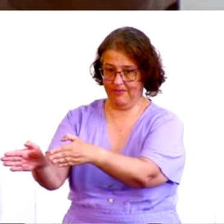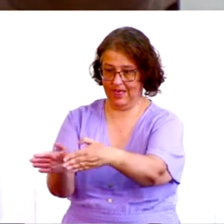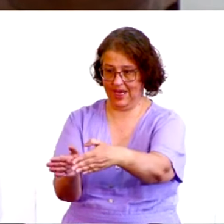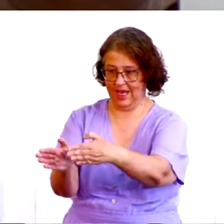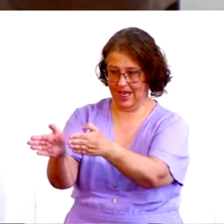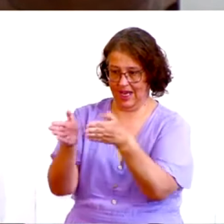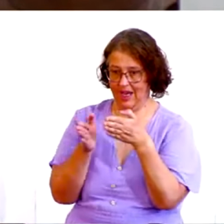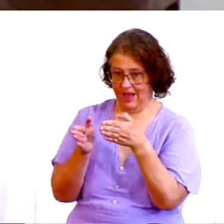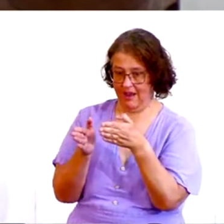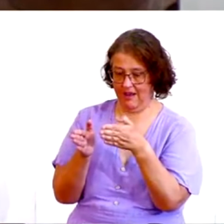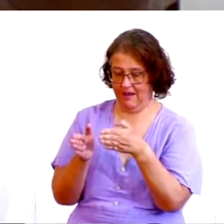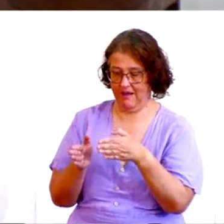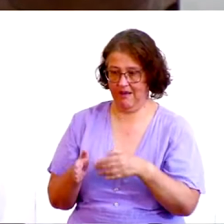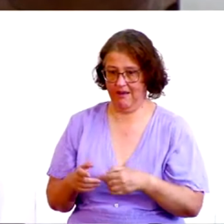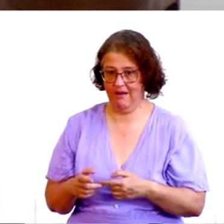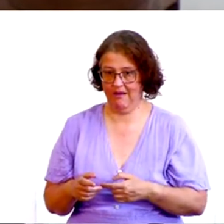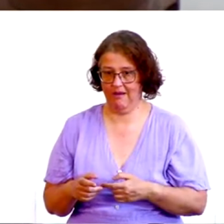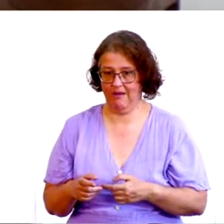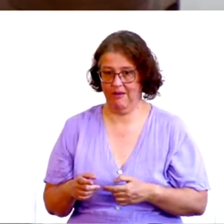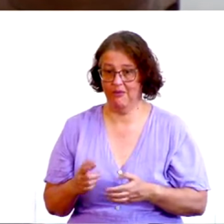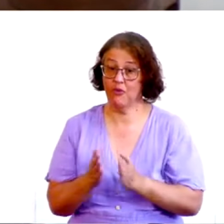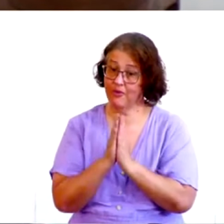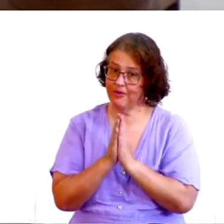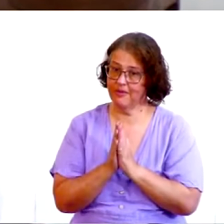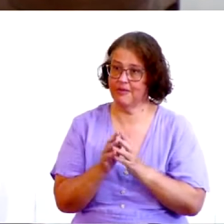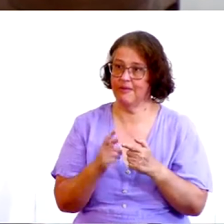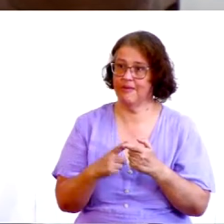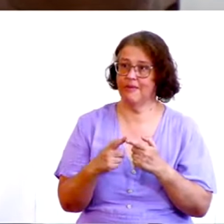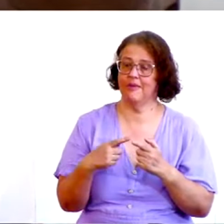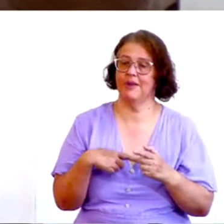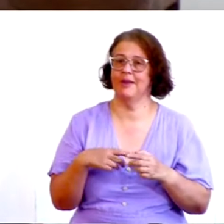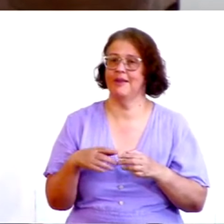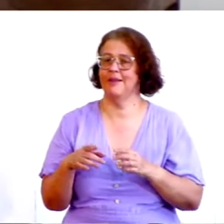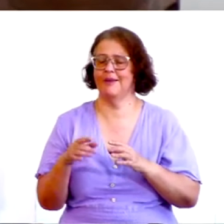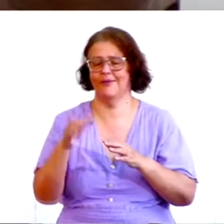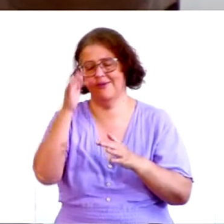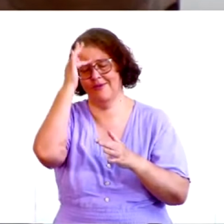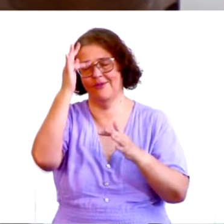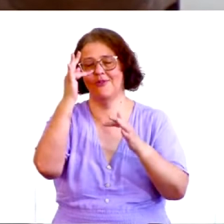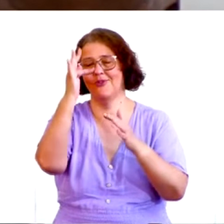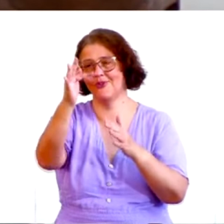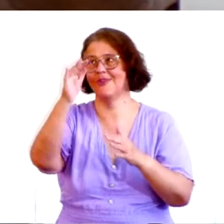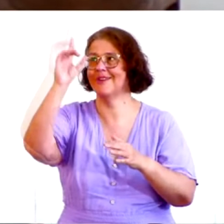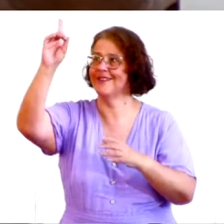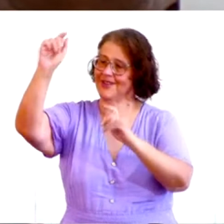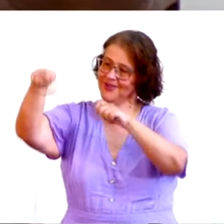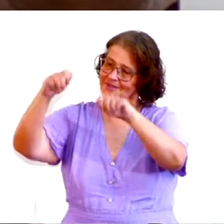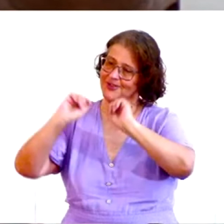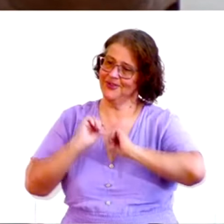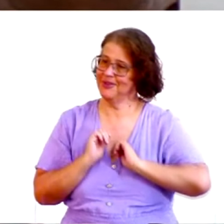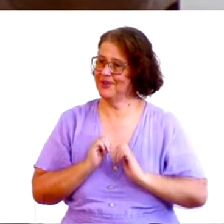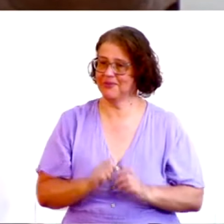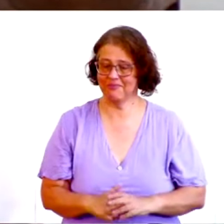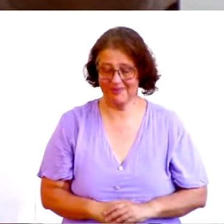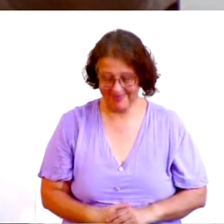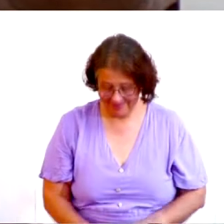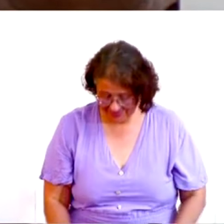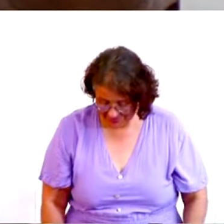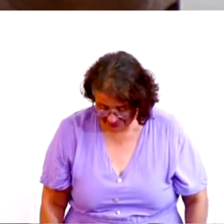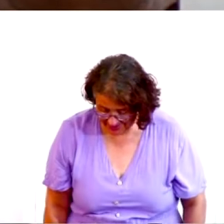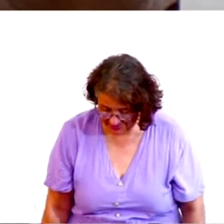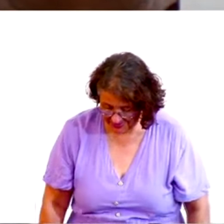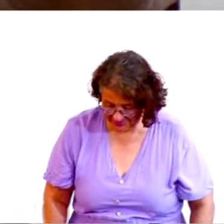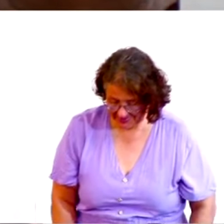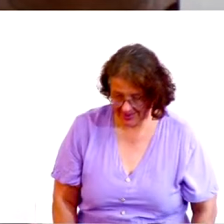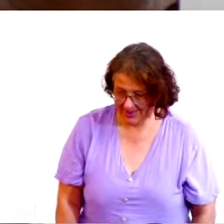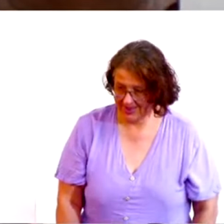para frente e diz eu tenho um destino estabelecido pelo meu Deus é para essas coisas que a gente comemora o Natal sim